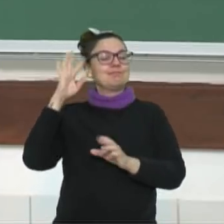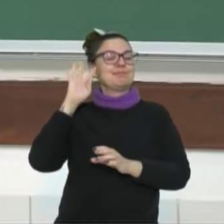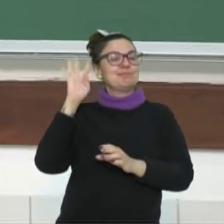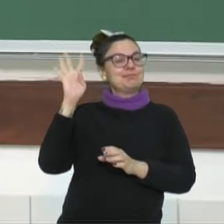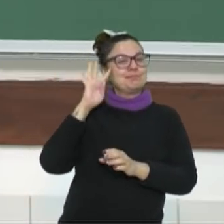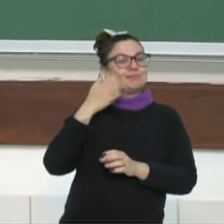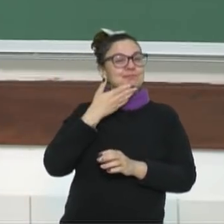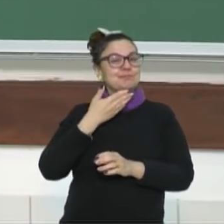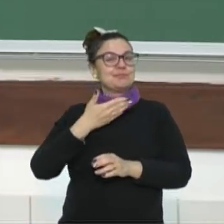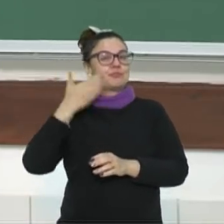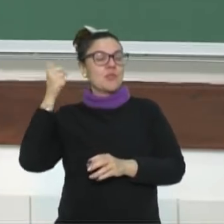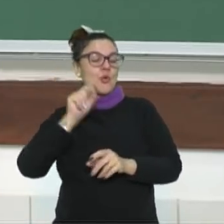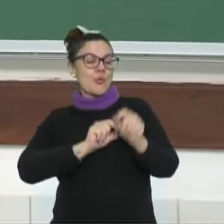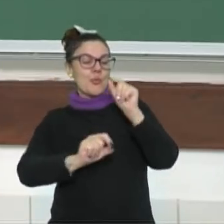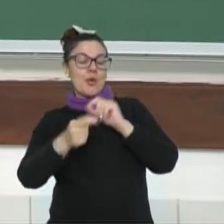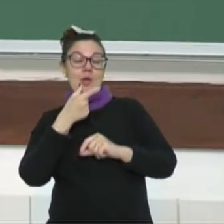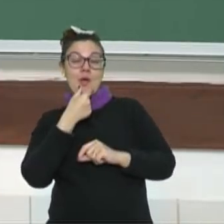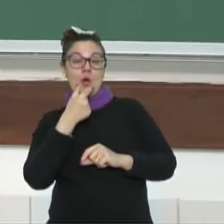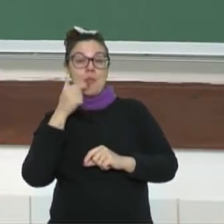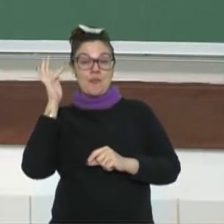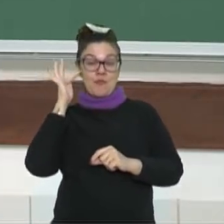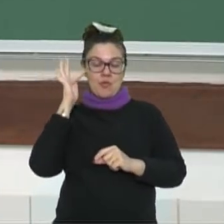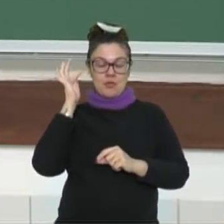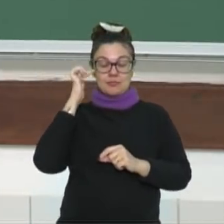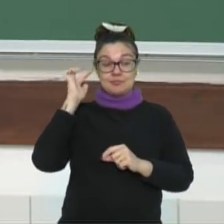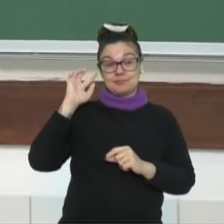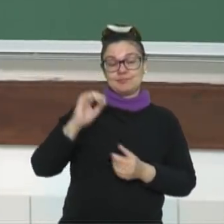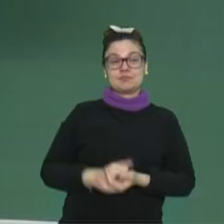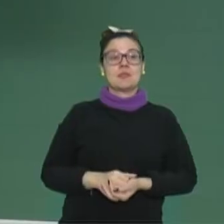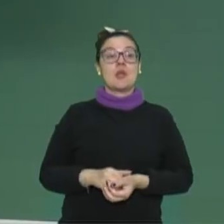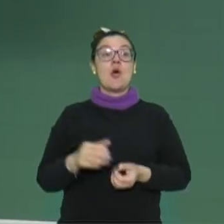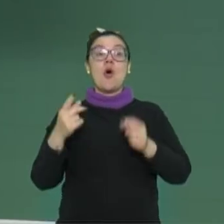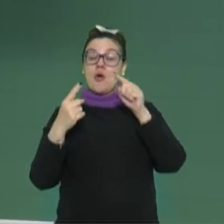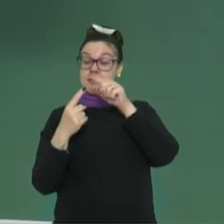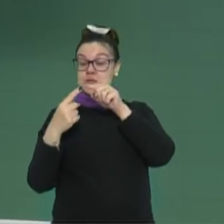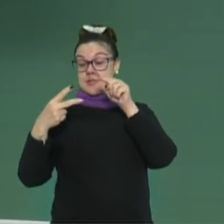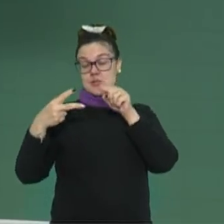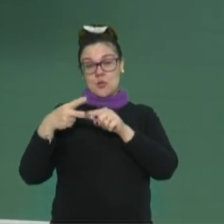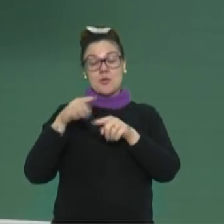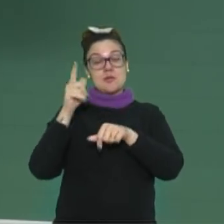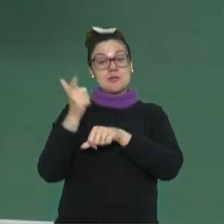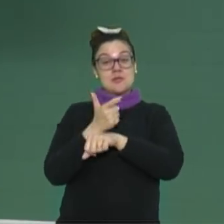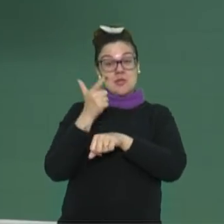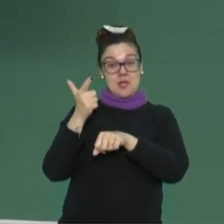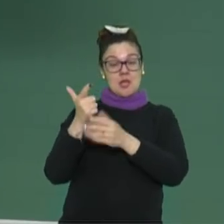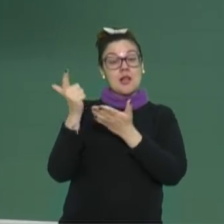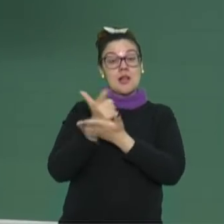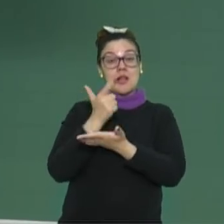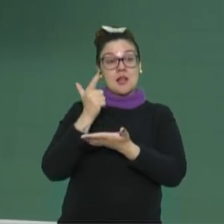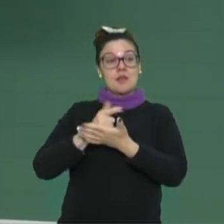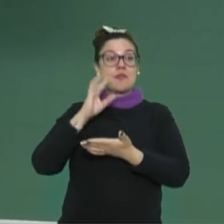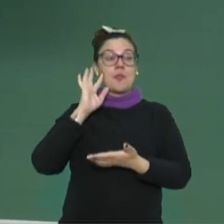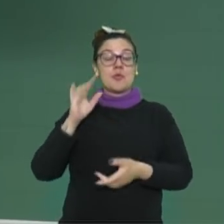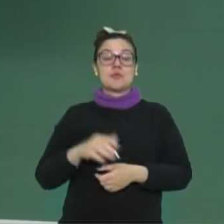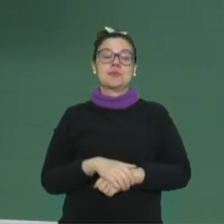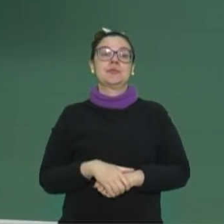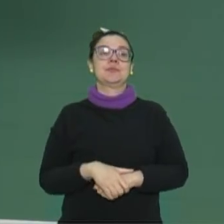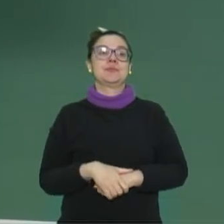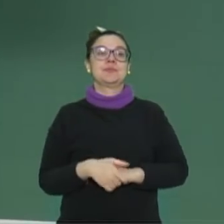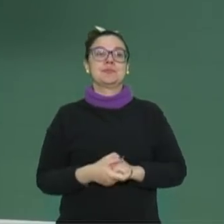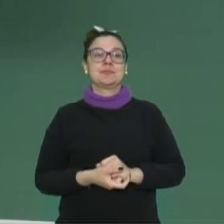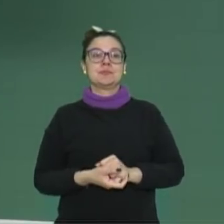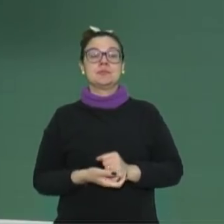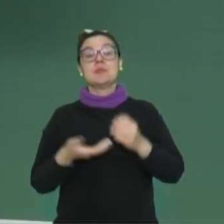compreender um pouquinho do que esse filósofo pensa. Aqui estão algumas obras importantes desse autor: Repensar a Vida e a Morte e